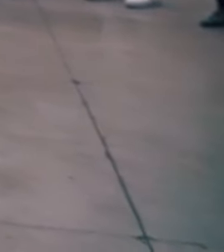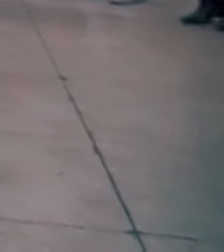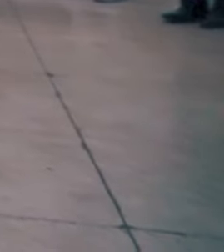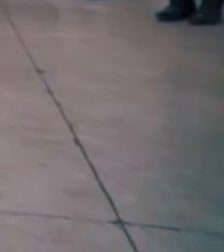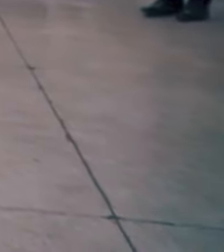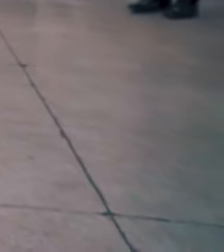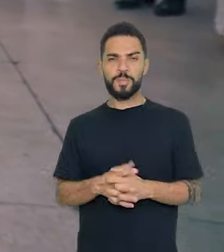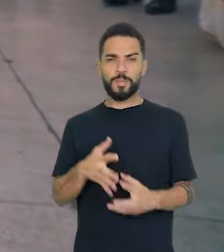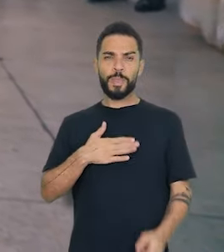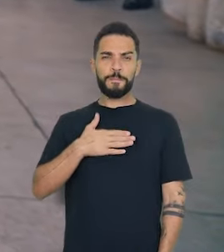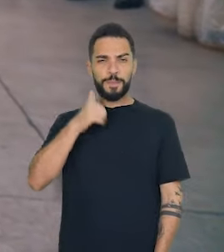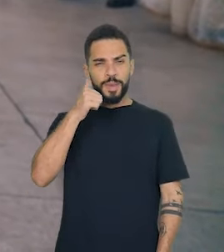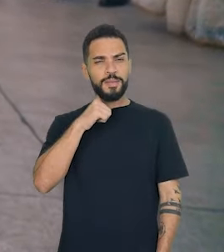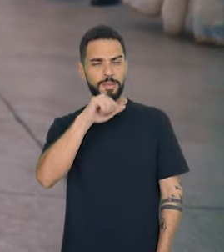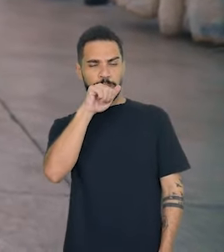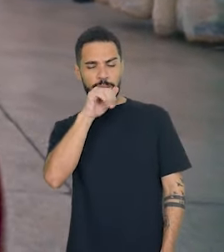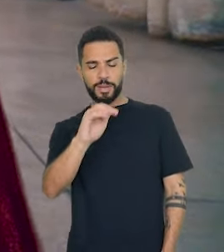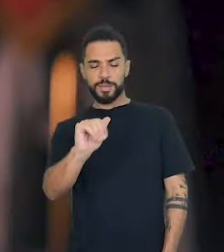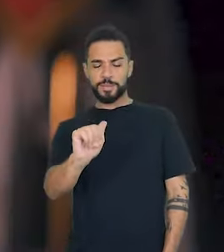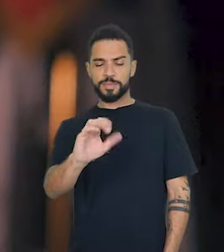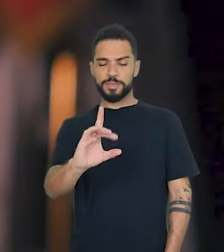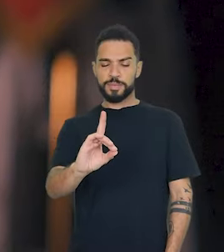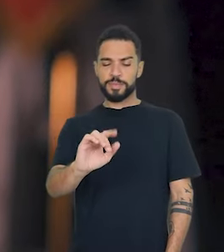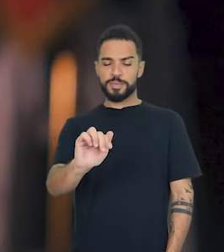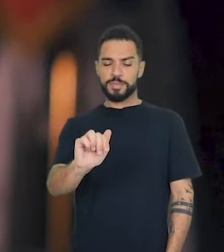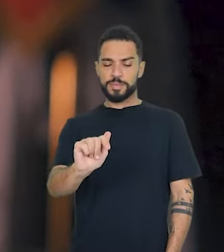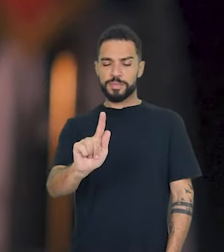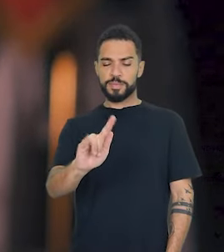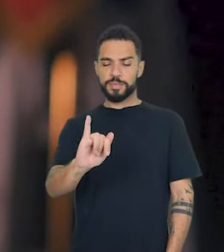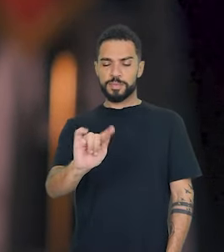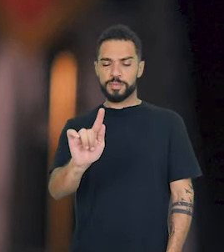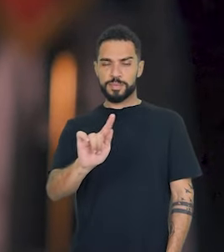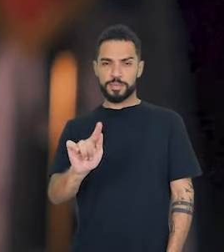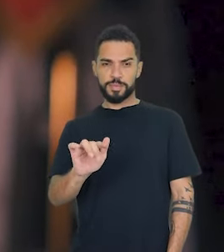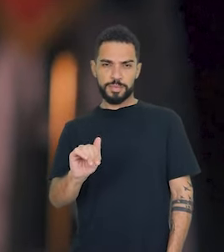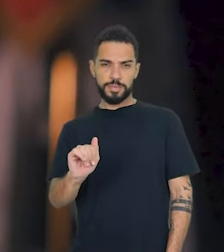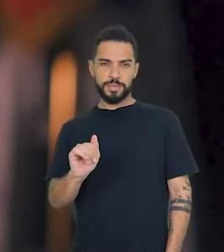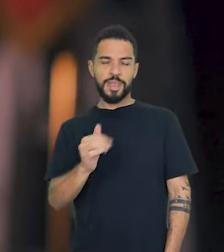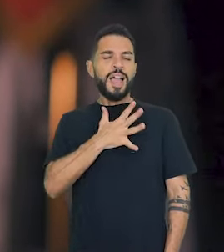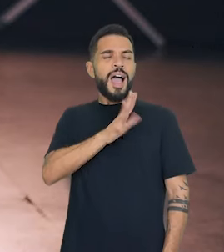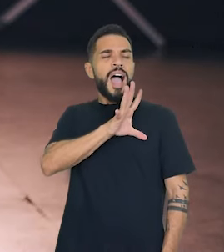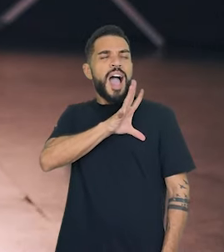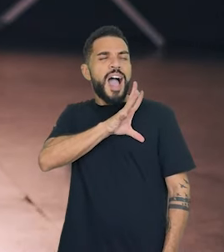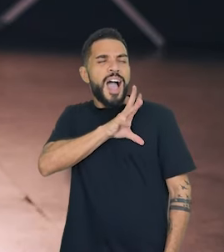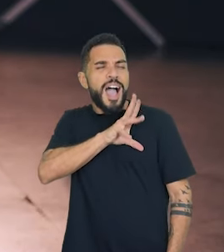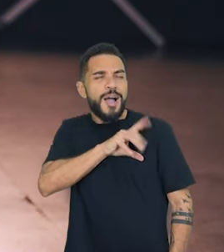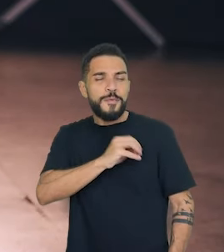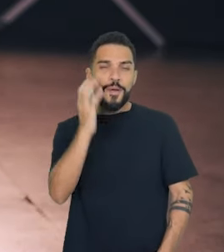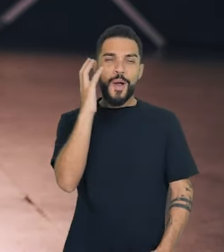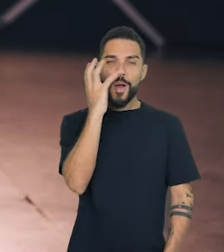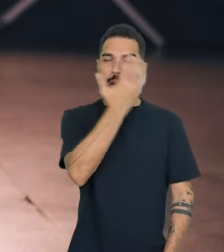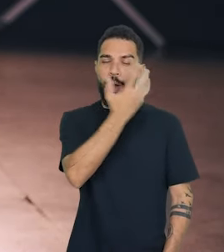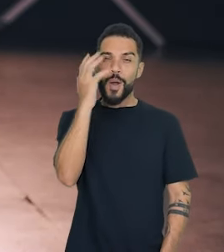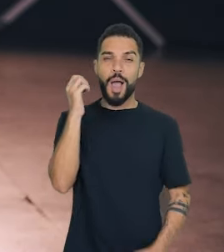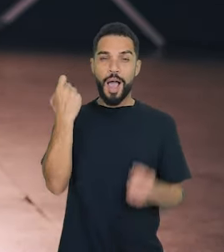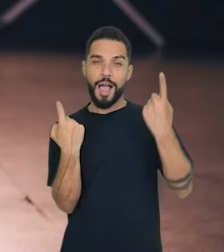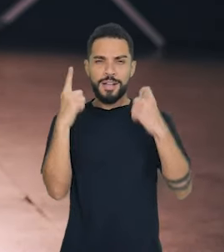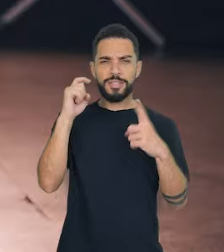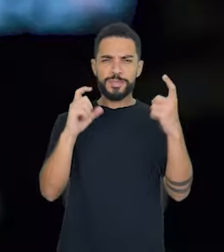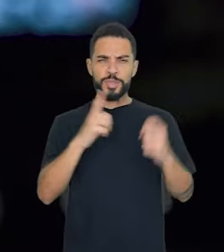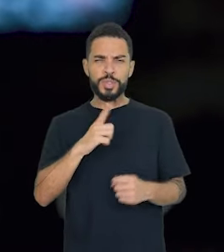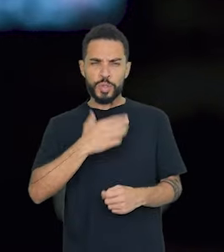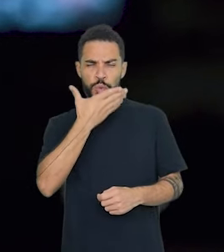Mãinha, Dona Dalgisa, era apaixonada por mestre-sala e porta-bandeira. Na Santa Rita tinha um mestre chamado